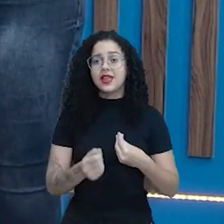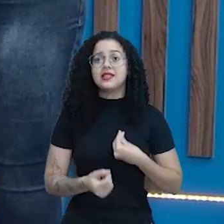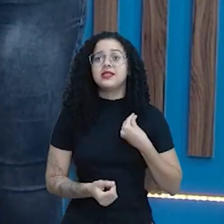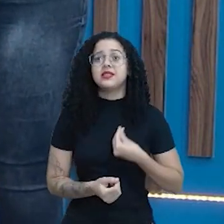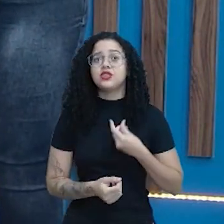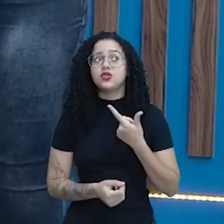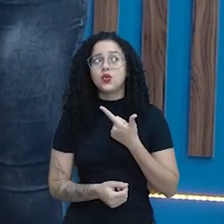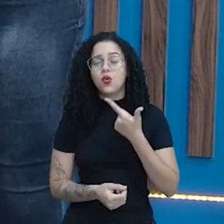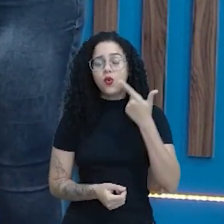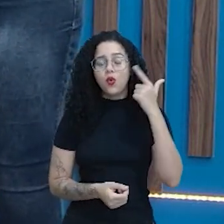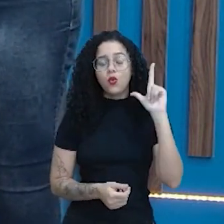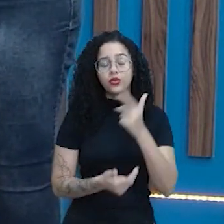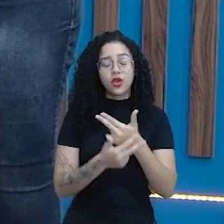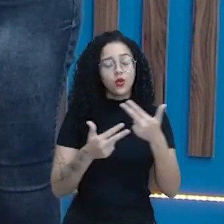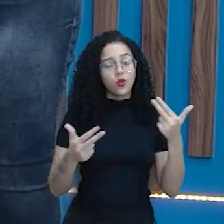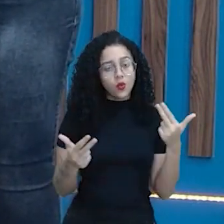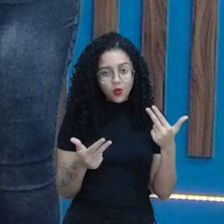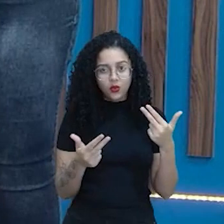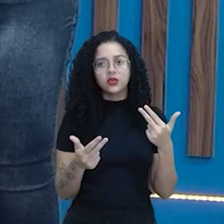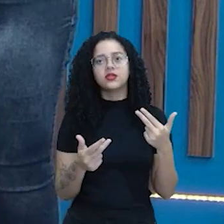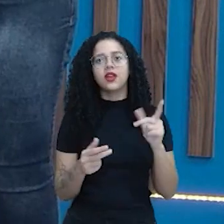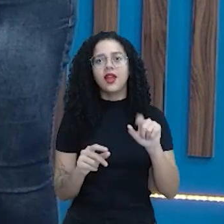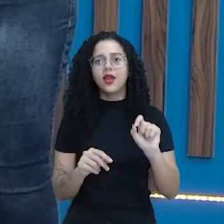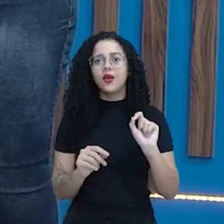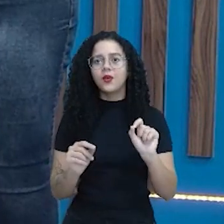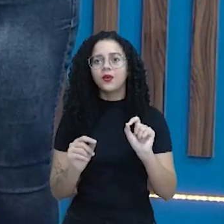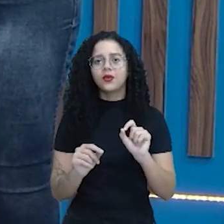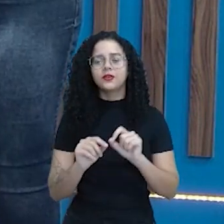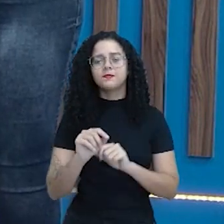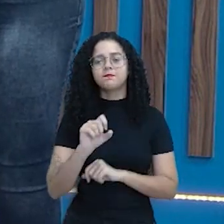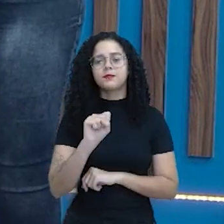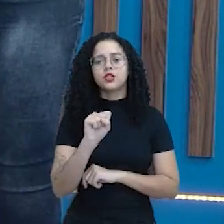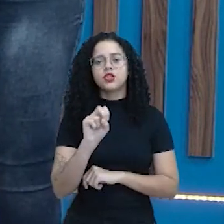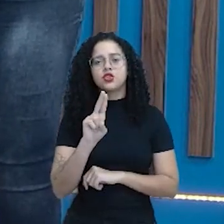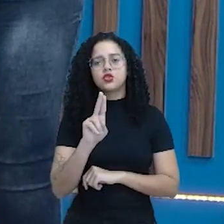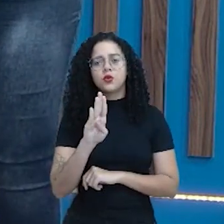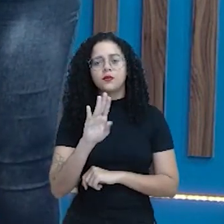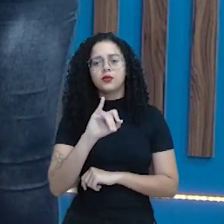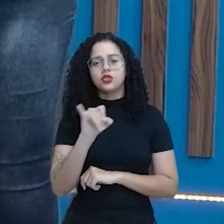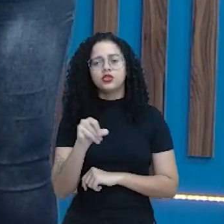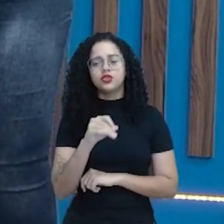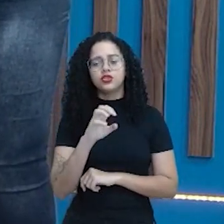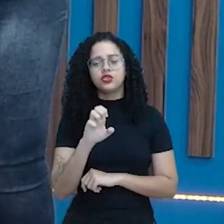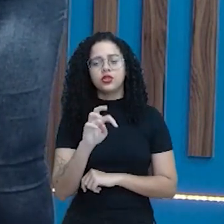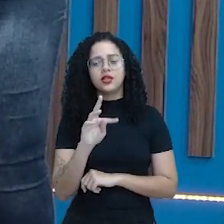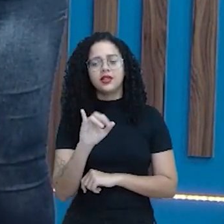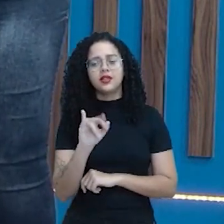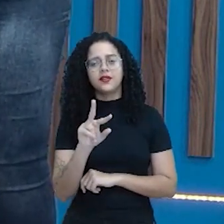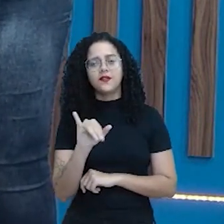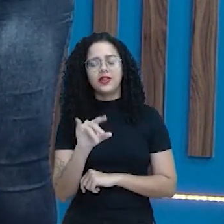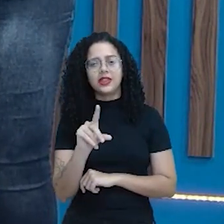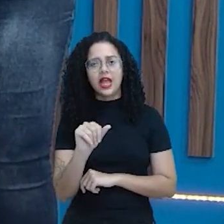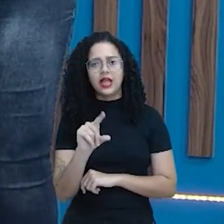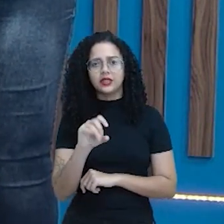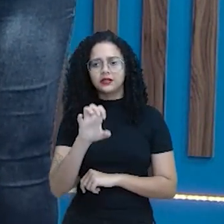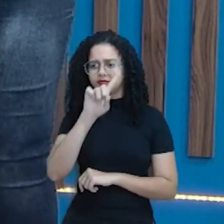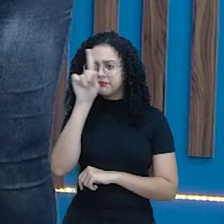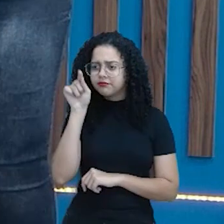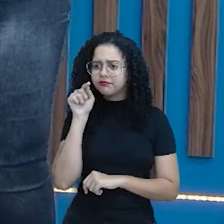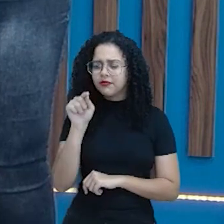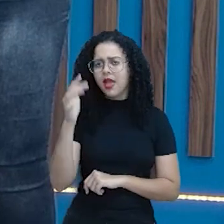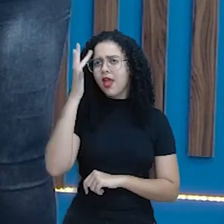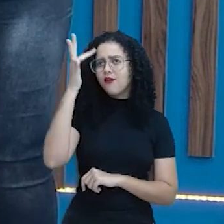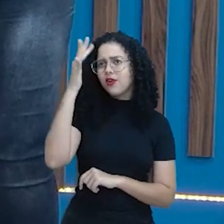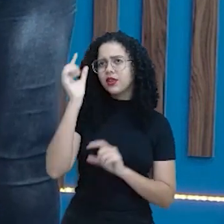um outro elemento aí, que aí é a subjetividade. Exatamente. E a gente vai usar essa subjetividade justamente para refletir um